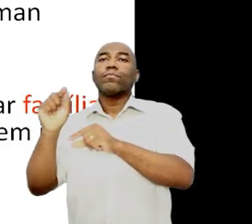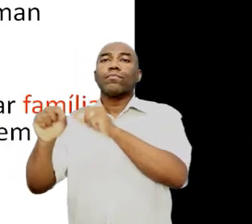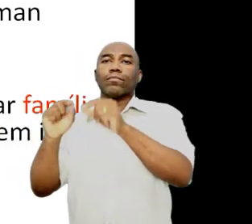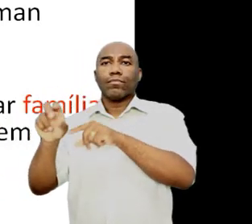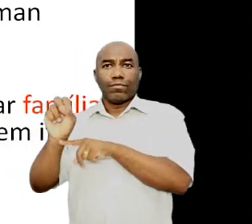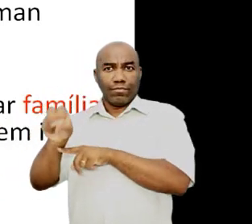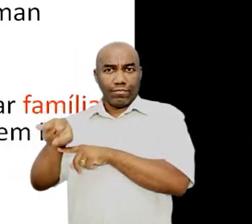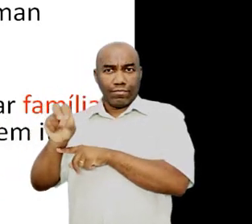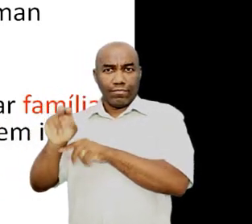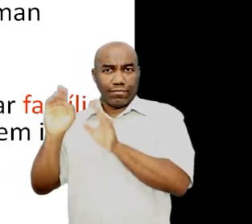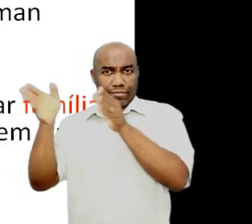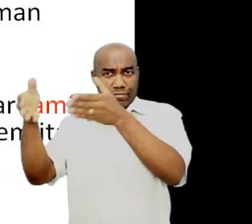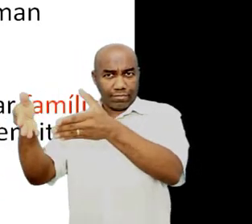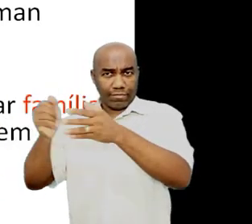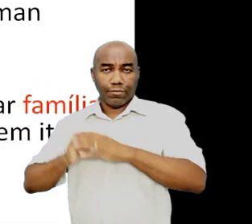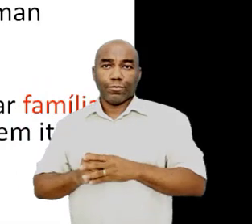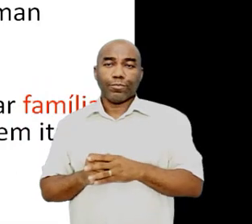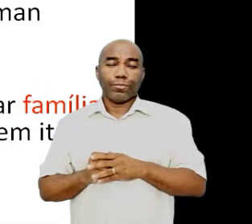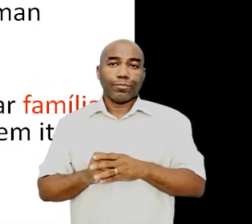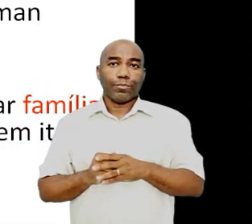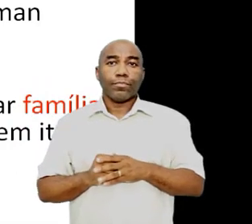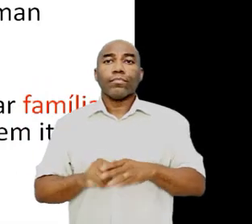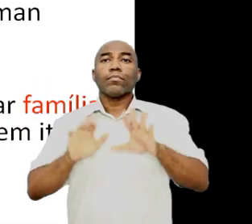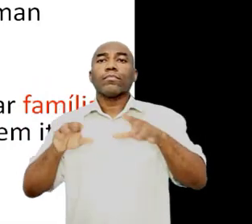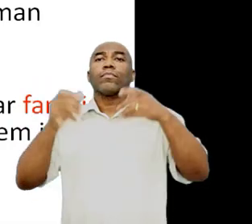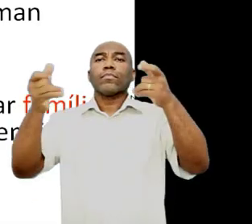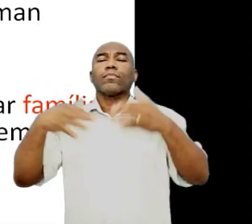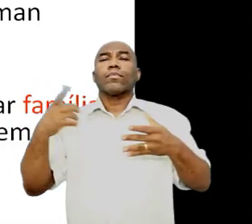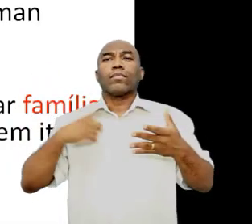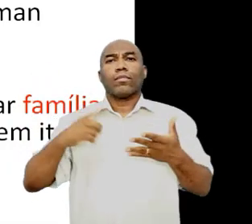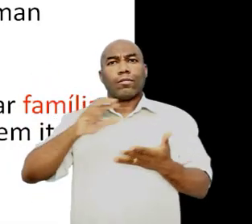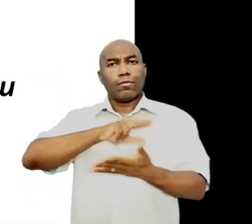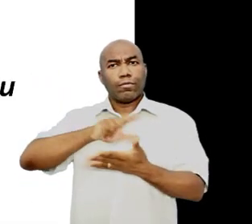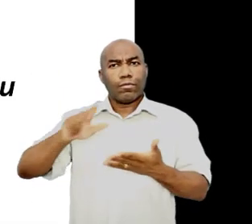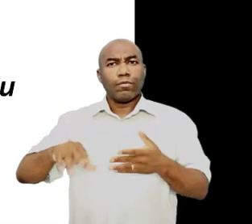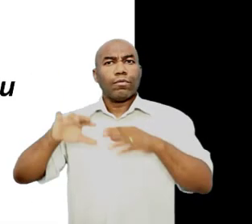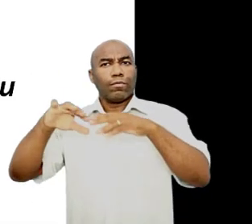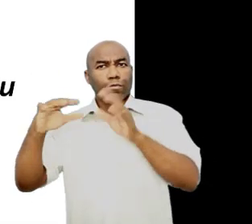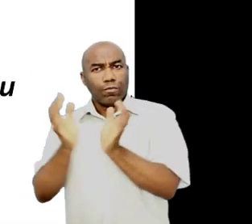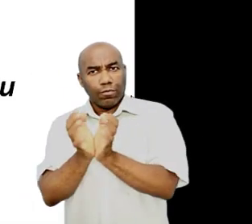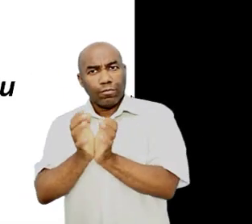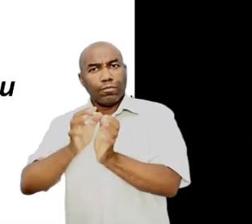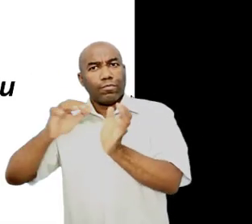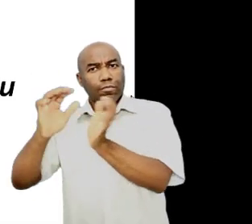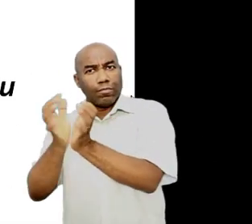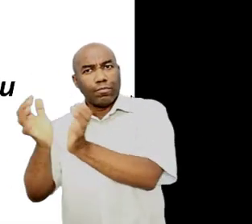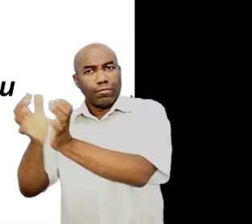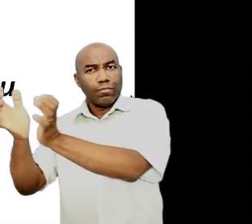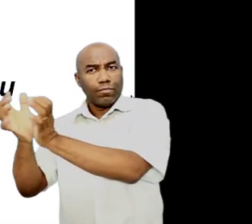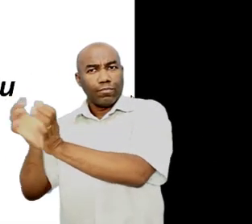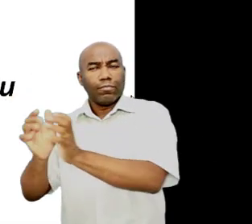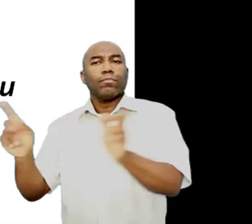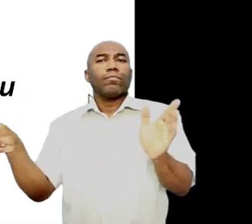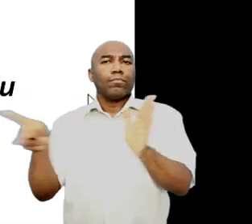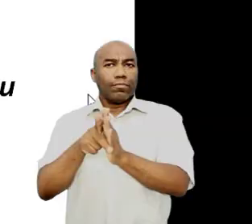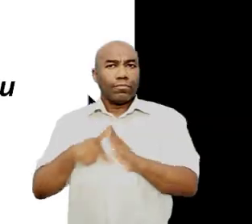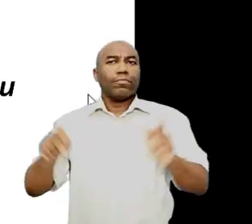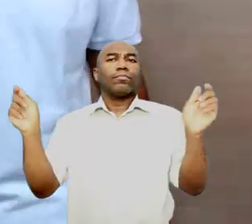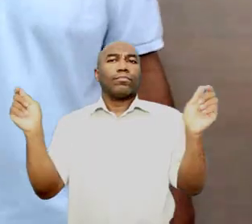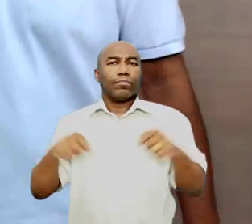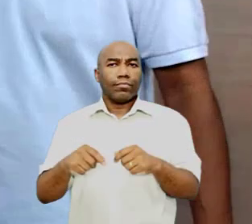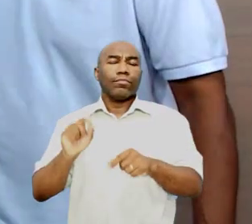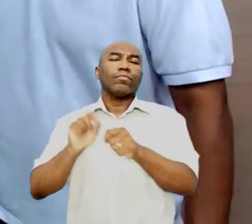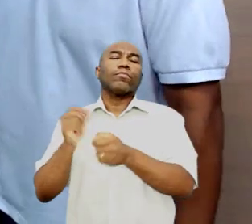Agora, vejam só. Existe uma maneira de classificar esse vírus. Professor, classificar?